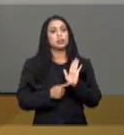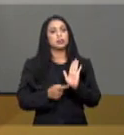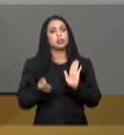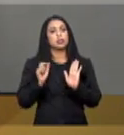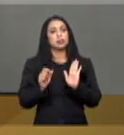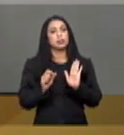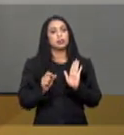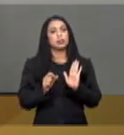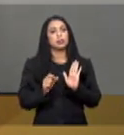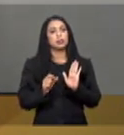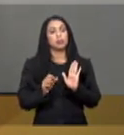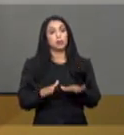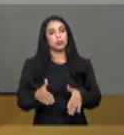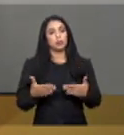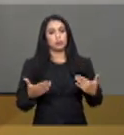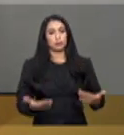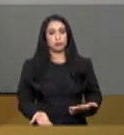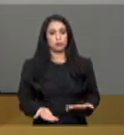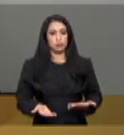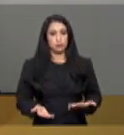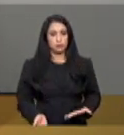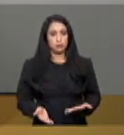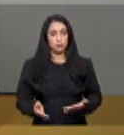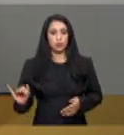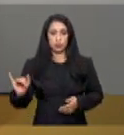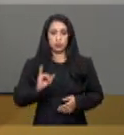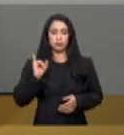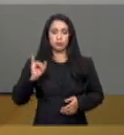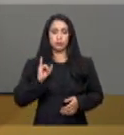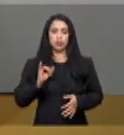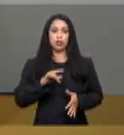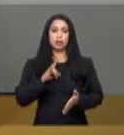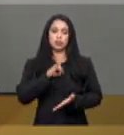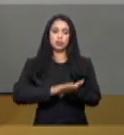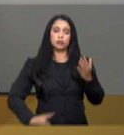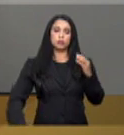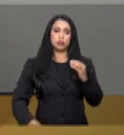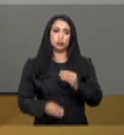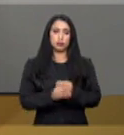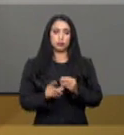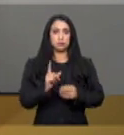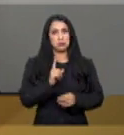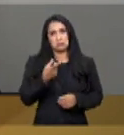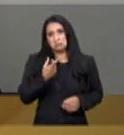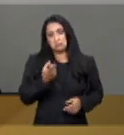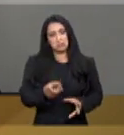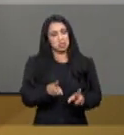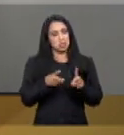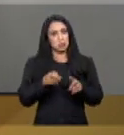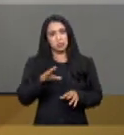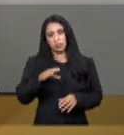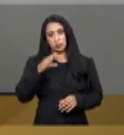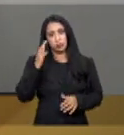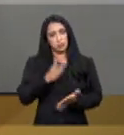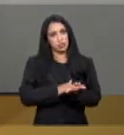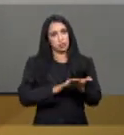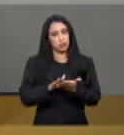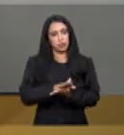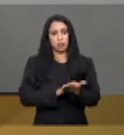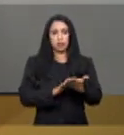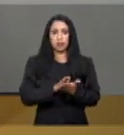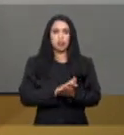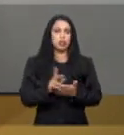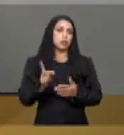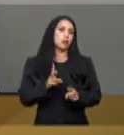hora embarcante. Quanto a este item, portanto, dos embarcos, eu não vejo omissão a ser suprido,